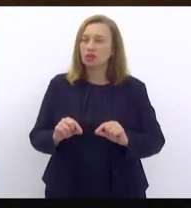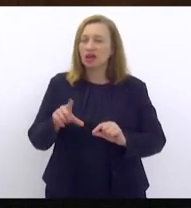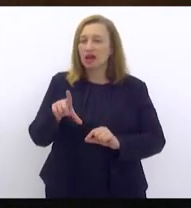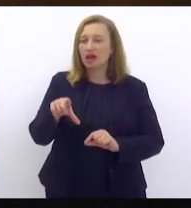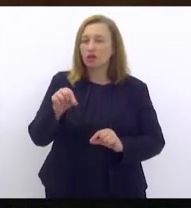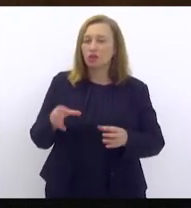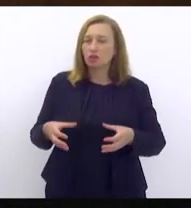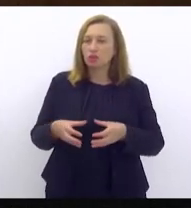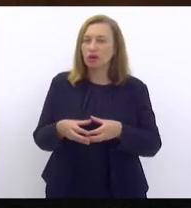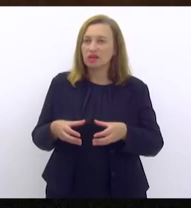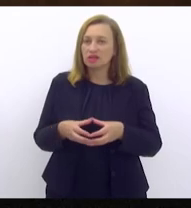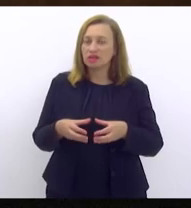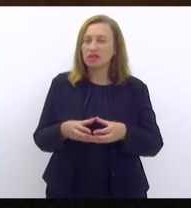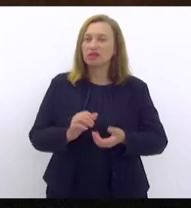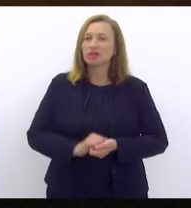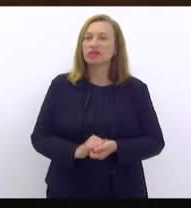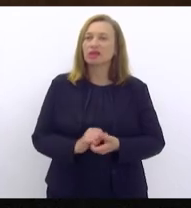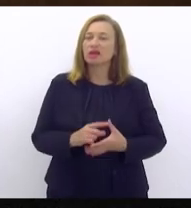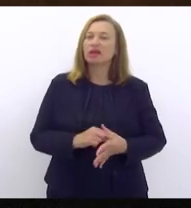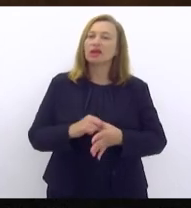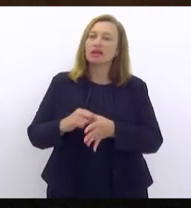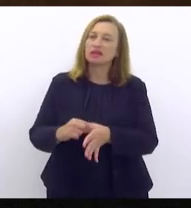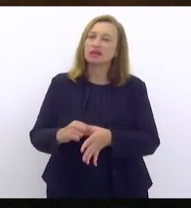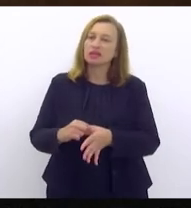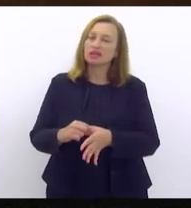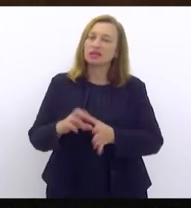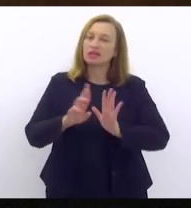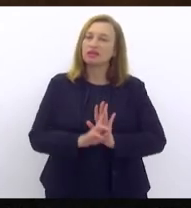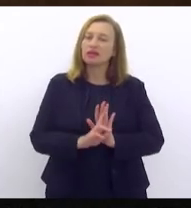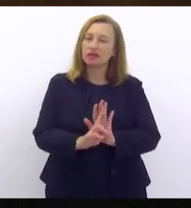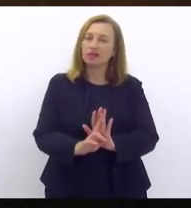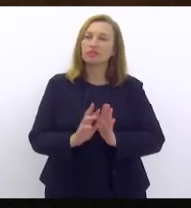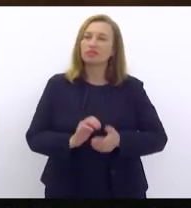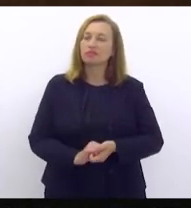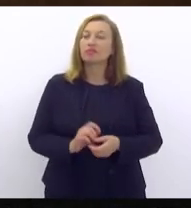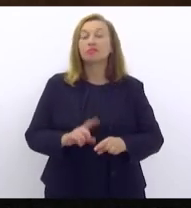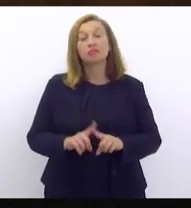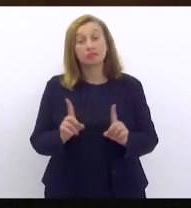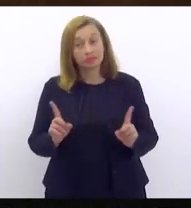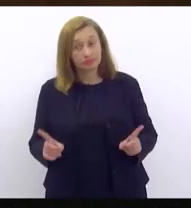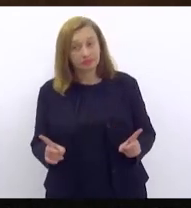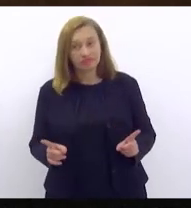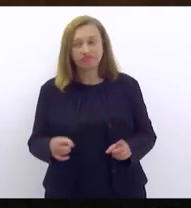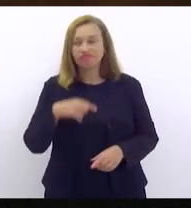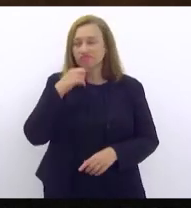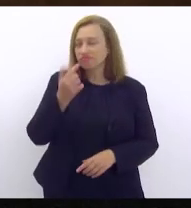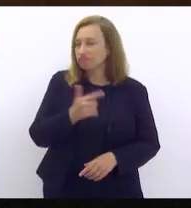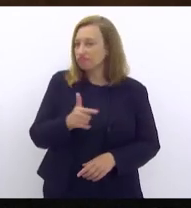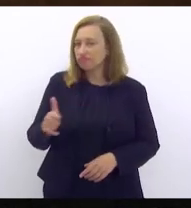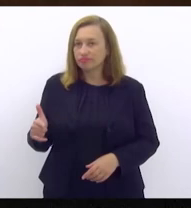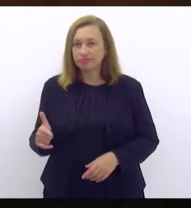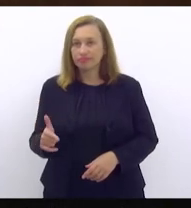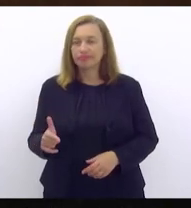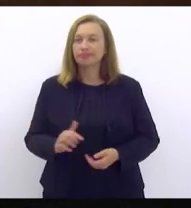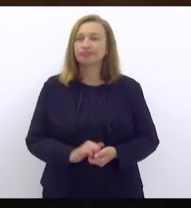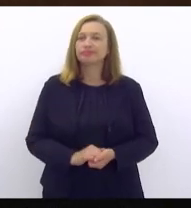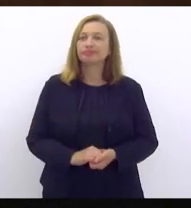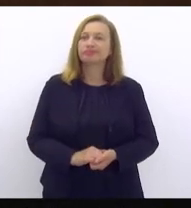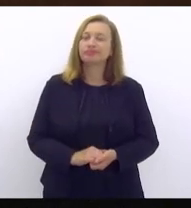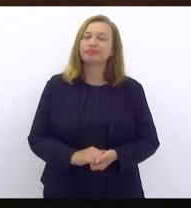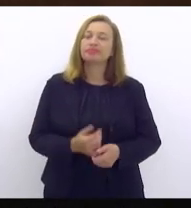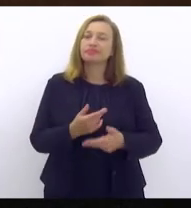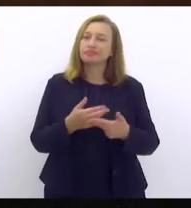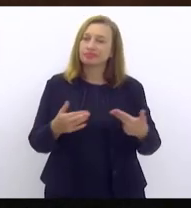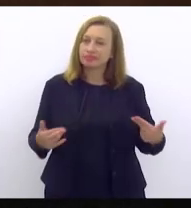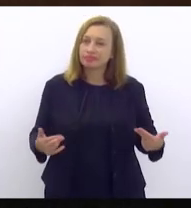nosso partido. Aqui, a liderança é de forma representativa, mas que eu não tenho dúvida nenhuma e que